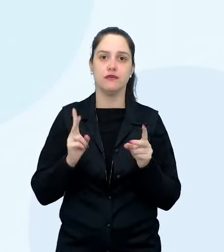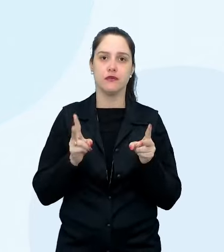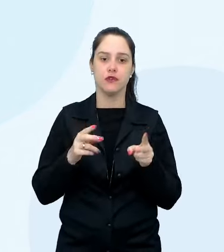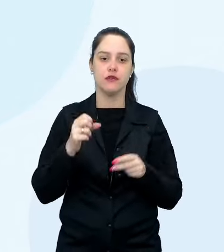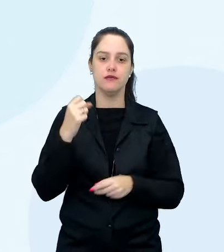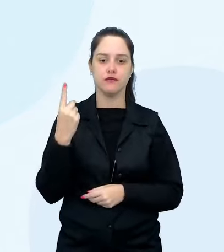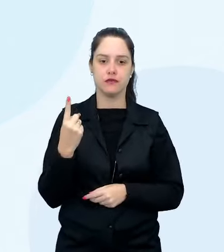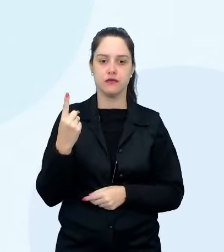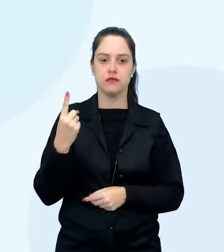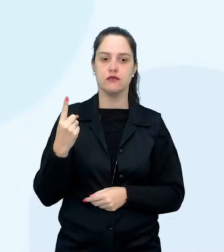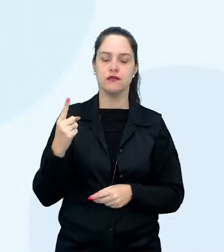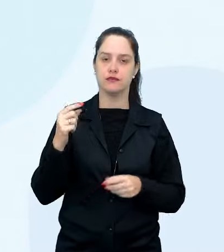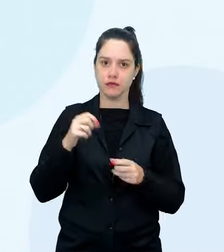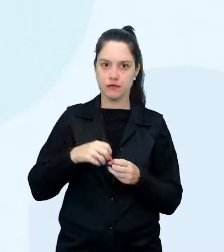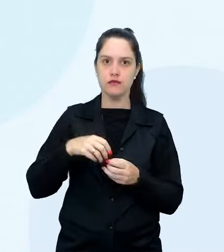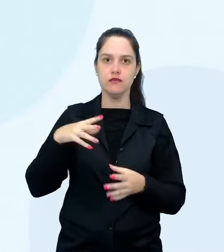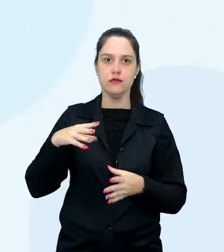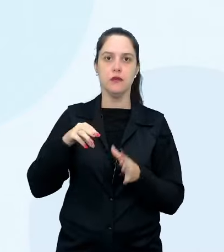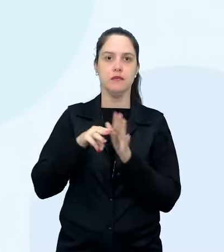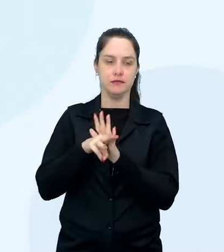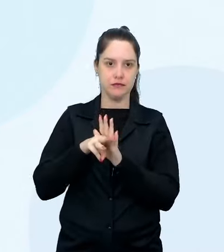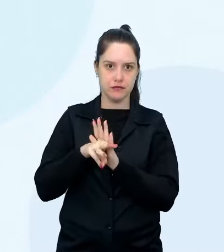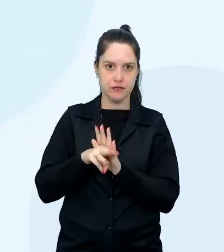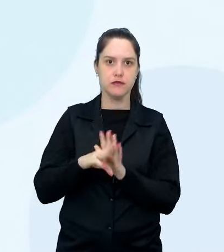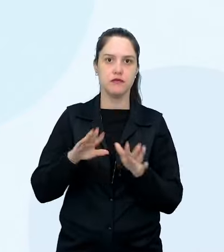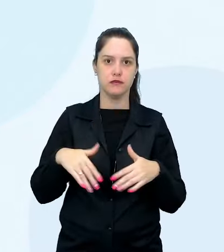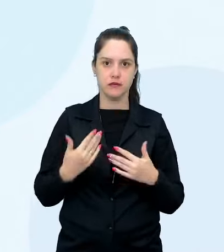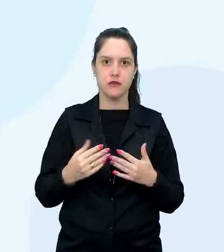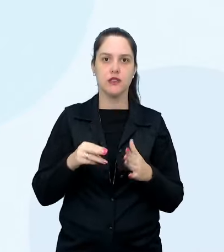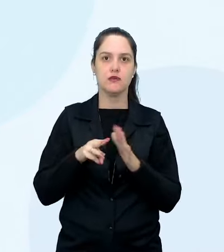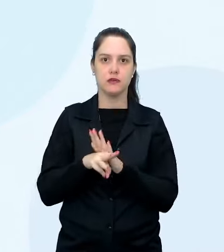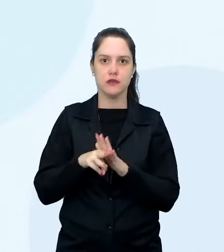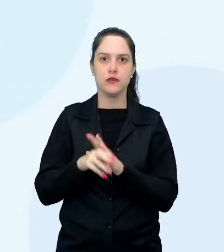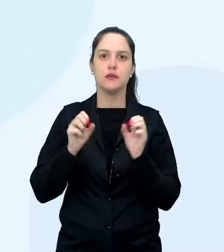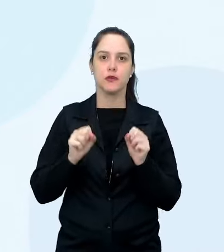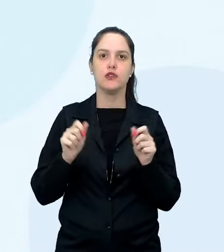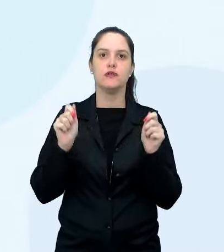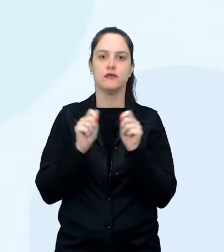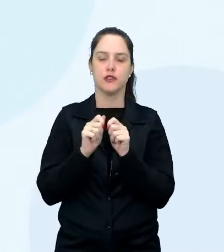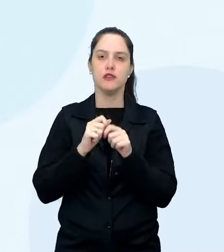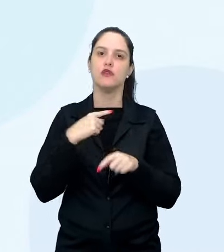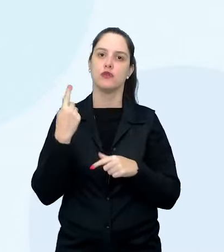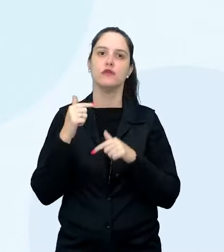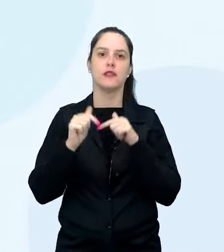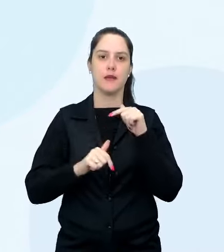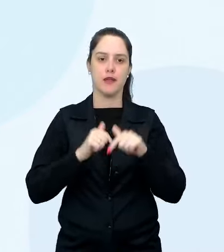1 também aparece essa metodologia, tá? Então, é uma metodologia que pode facilitar o nosso trabalho.